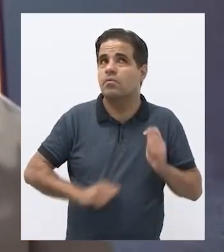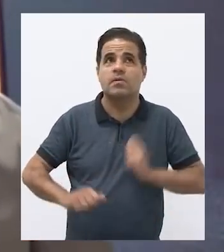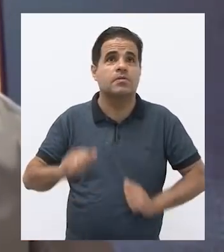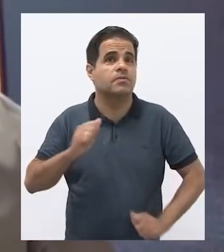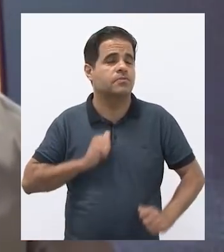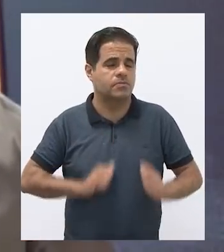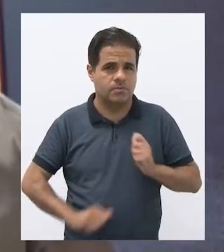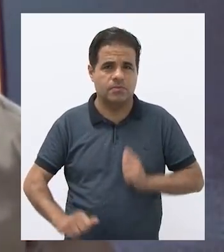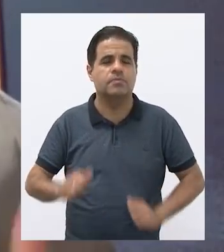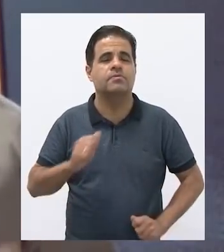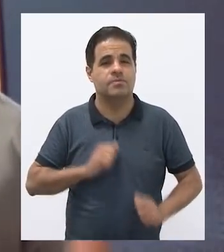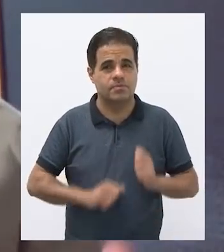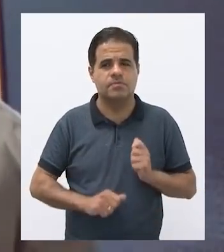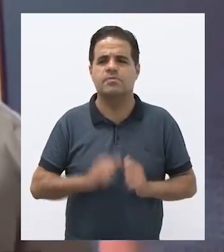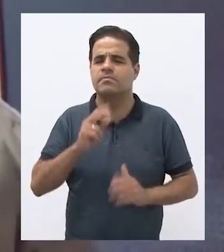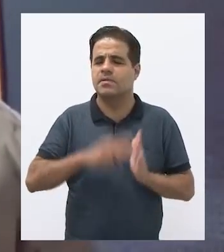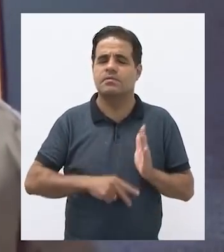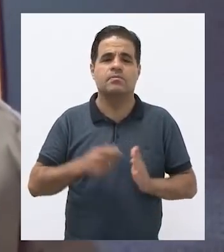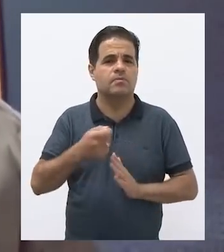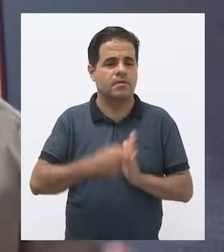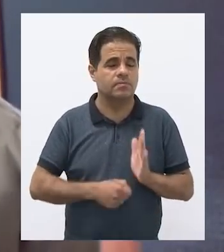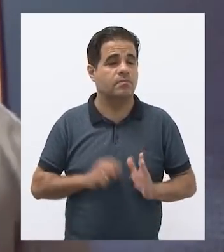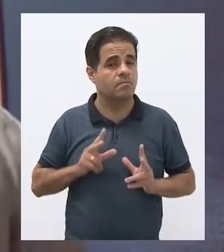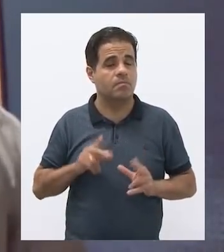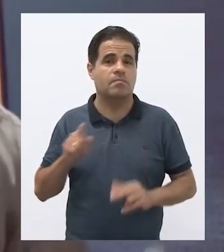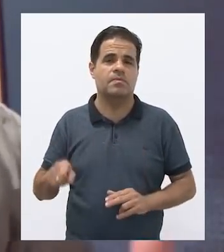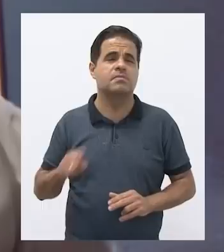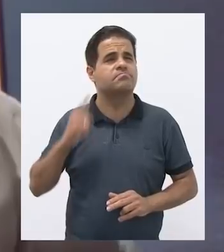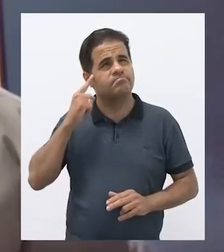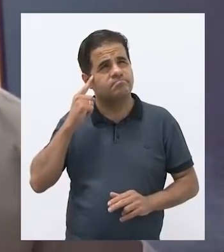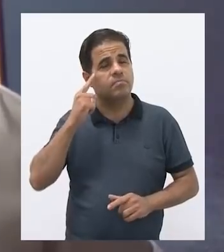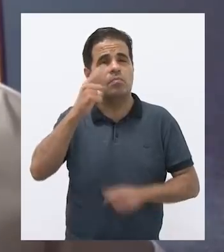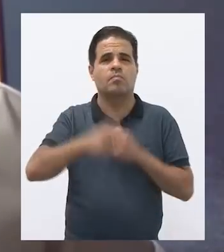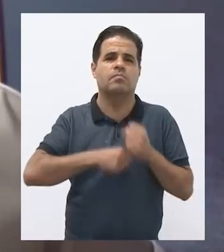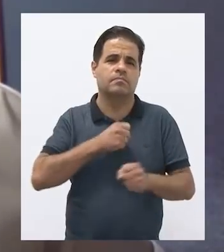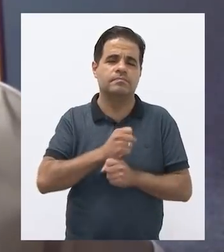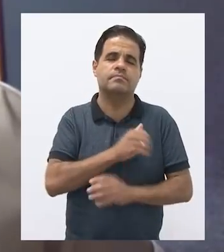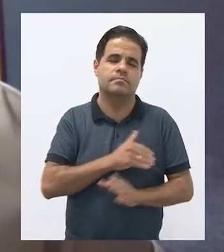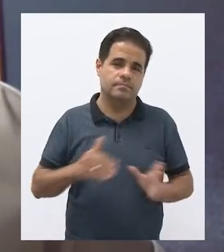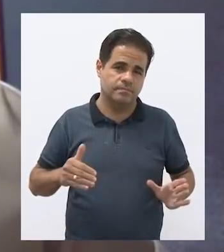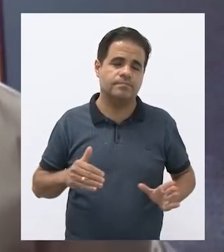ansioso para ler um relatório como esse daqui a 1 ano e meio,